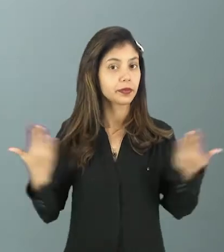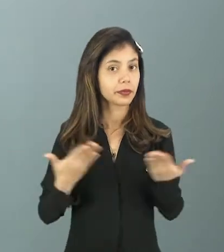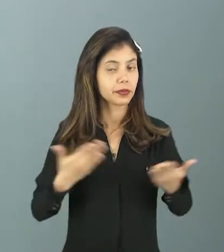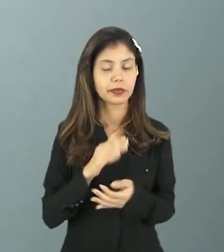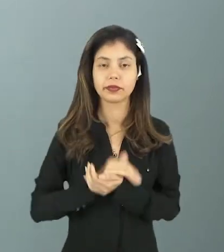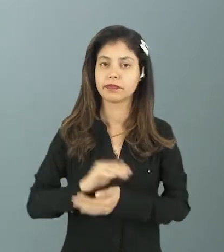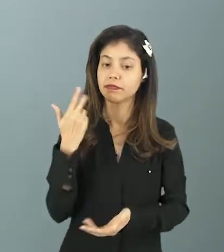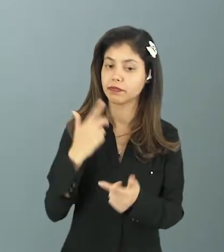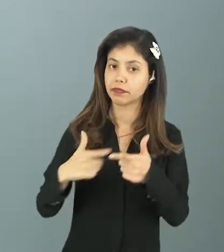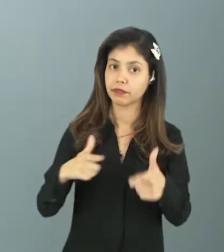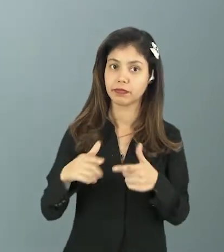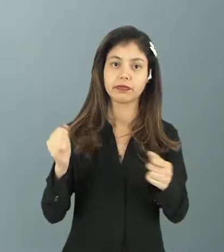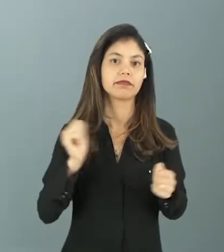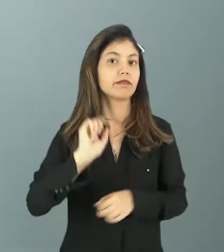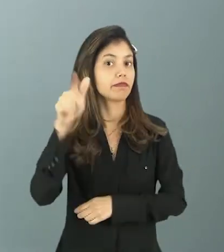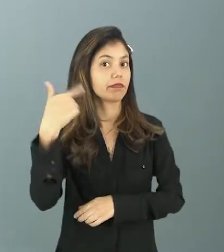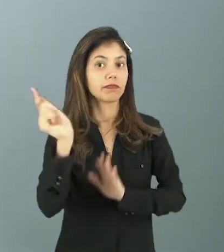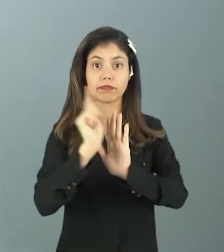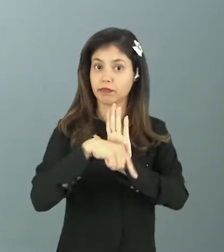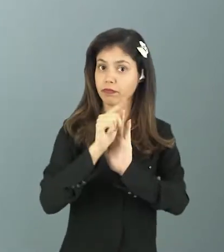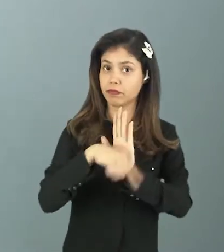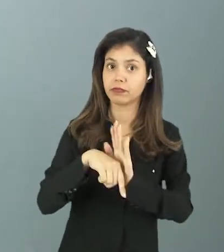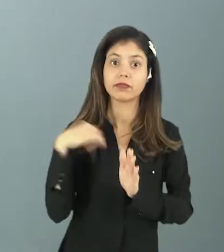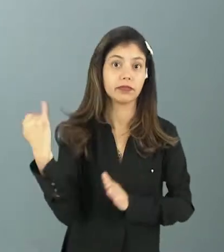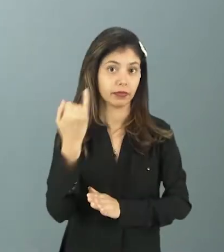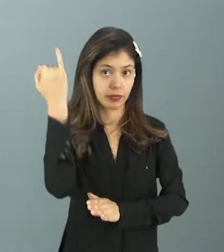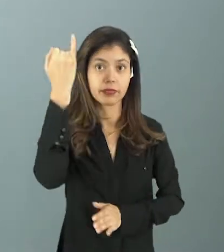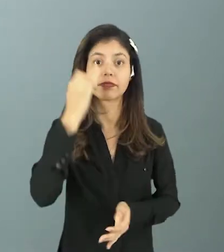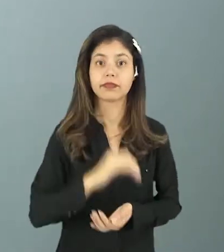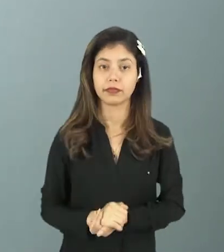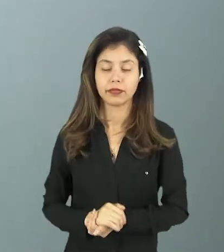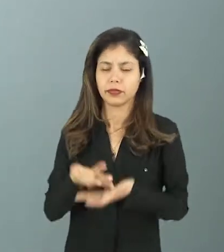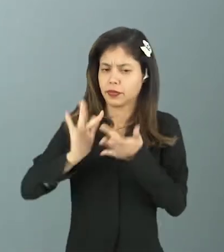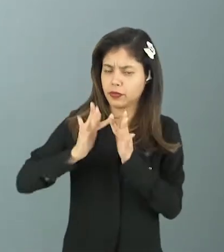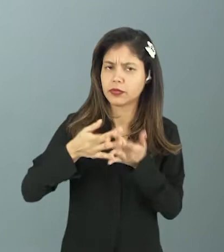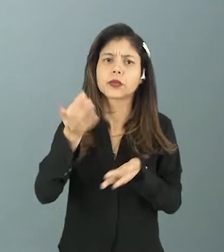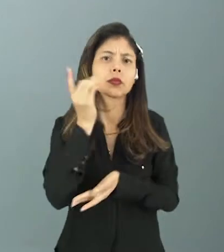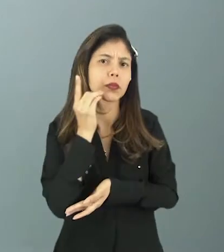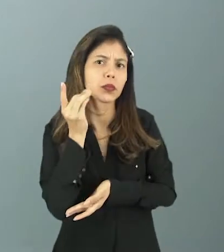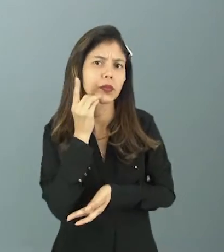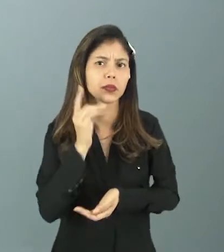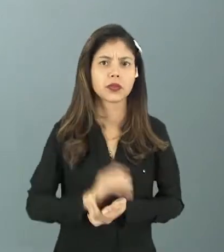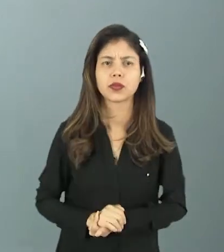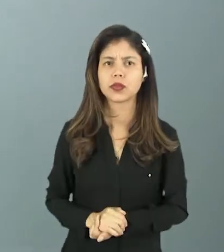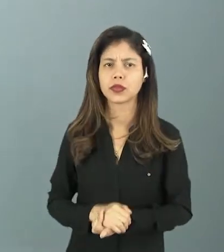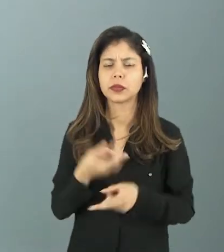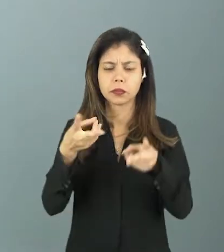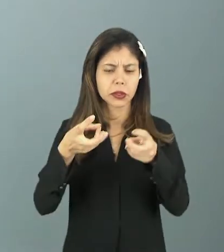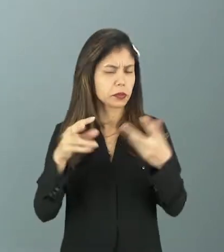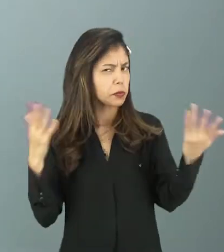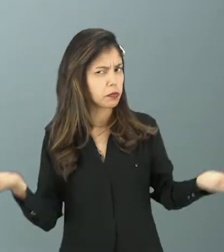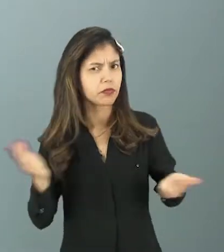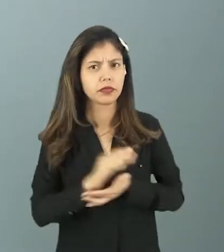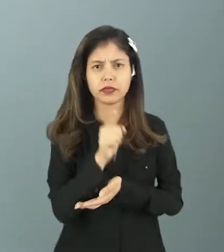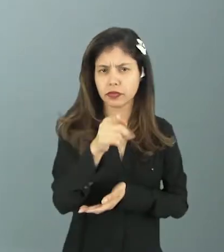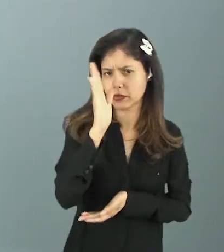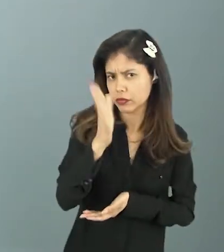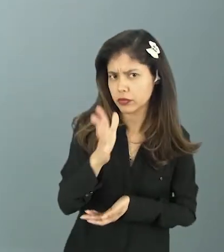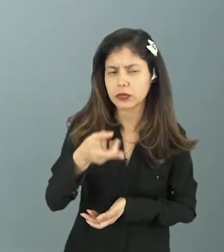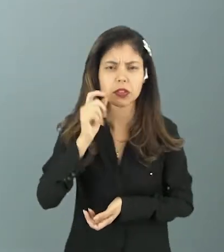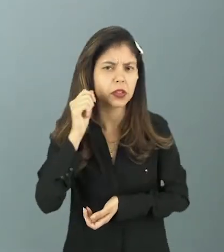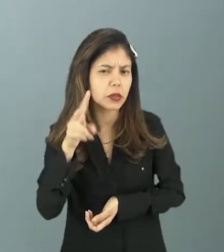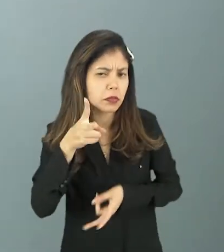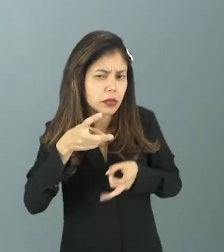vamos trabalhar outro gênero textual importante que nós temos contato no dia a dia e nem percebemos. Vocês já ouviram falar